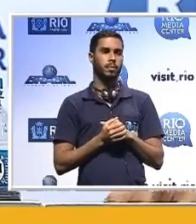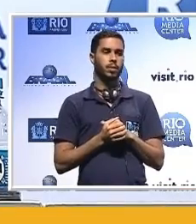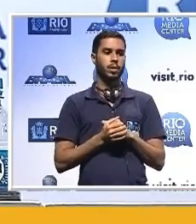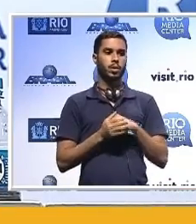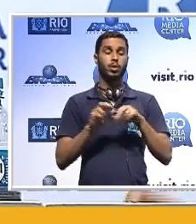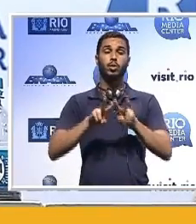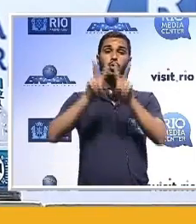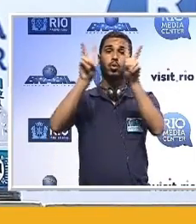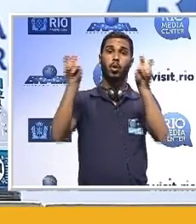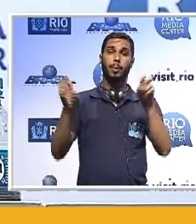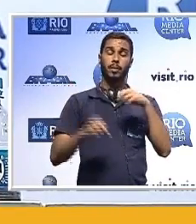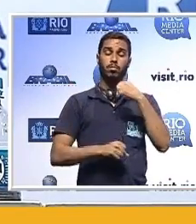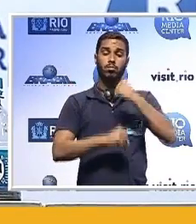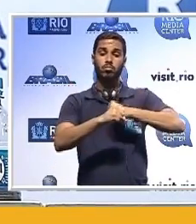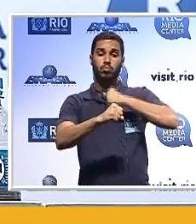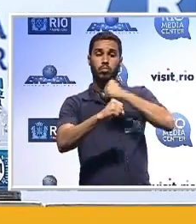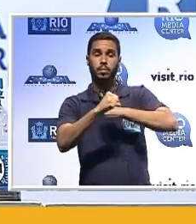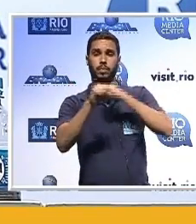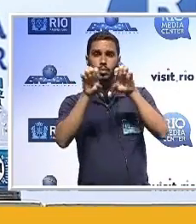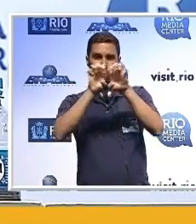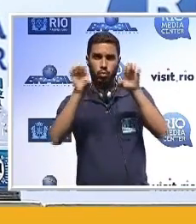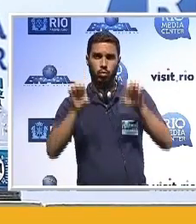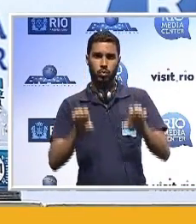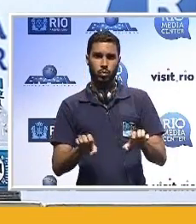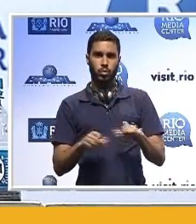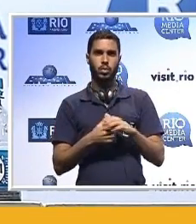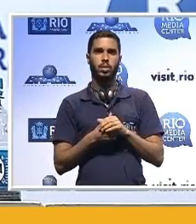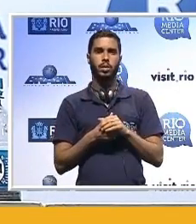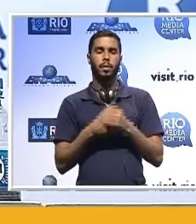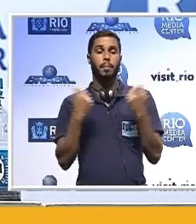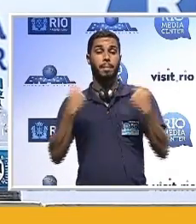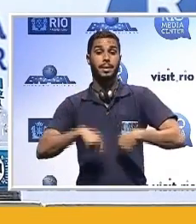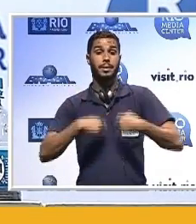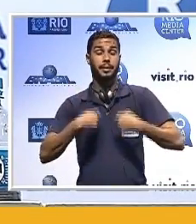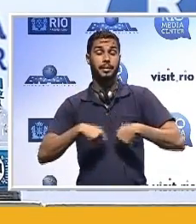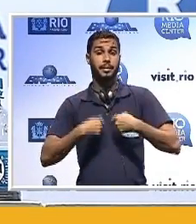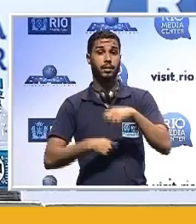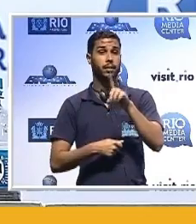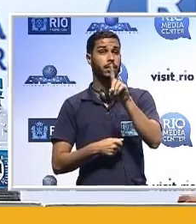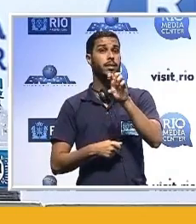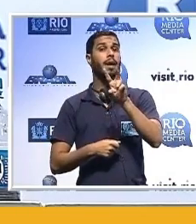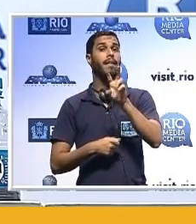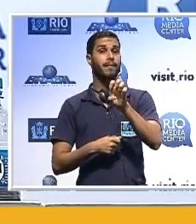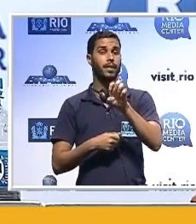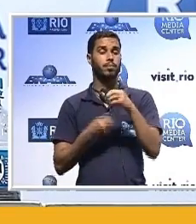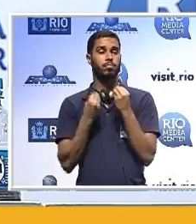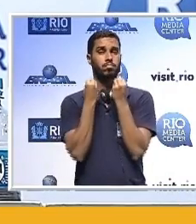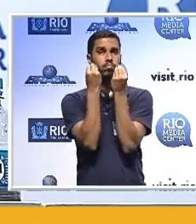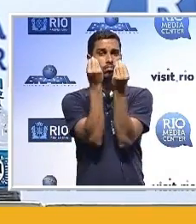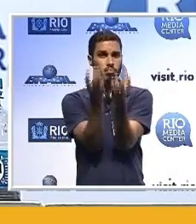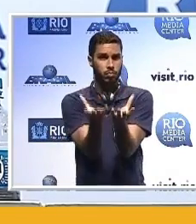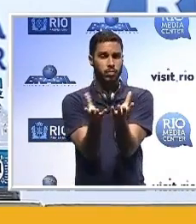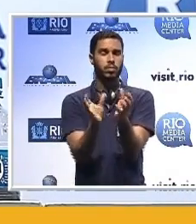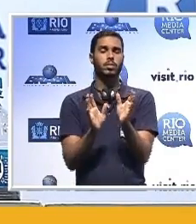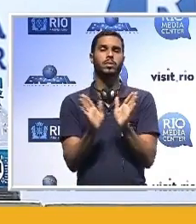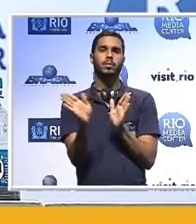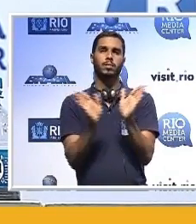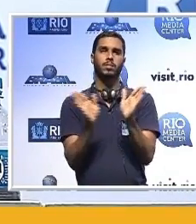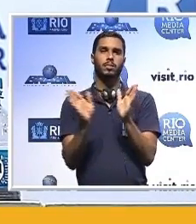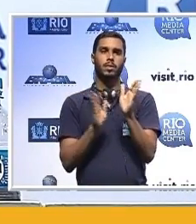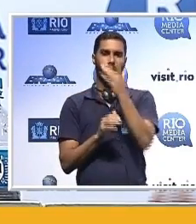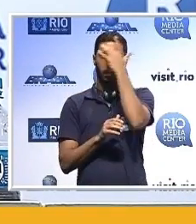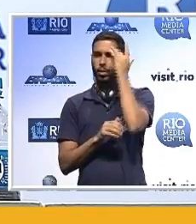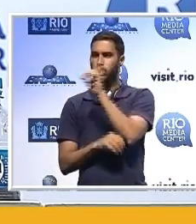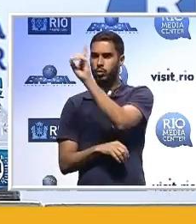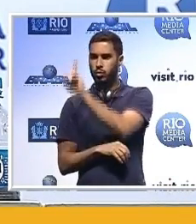infraestrutura do Ministério devem promover a acessibilidade às pessoas com deficiência sensorial ou motora, ou com